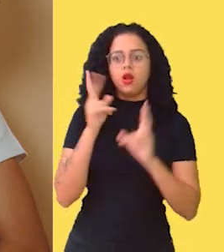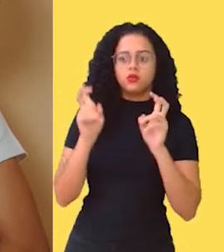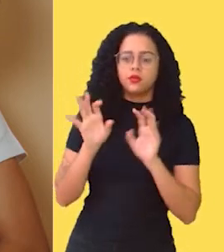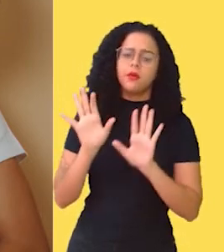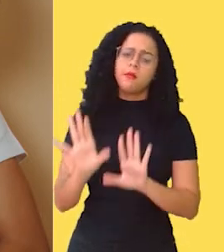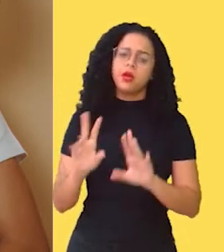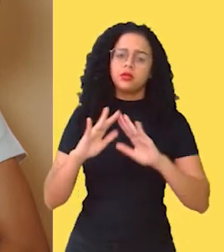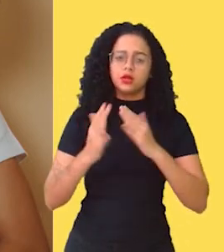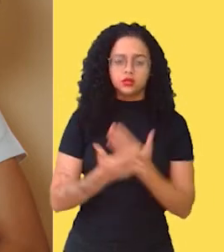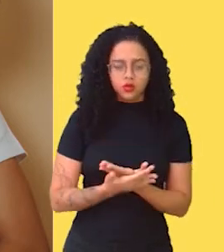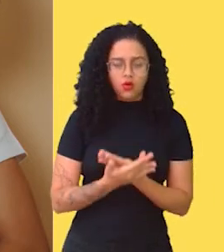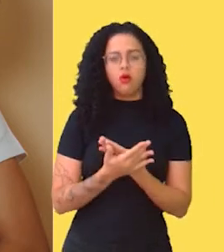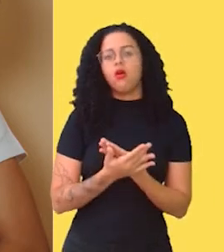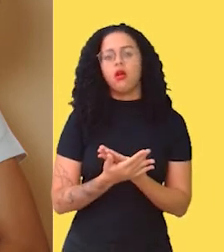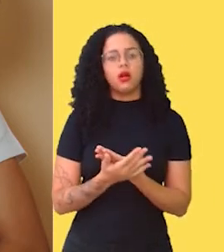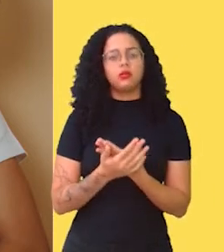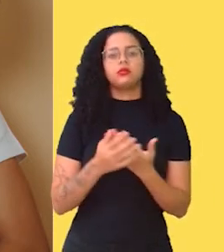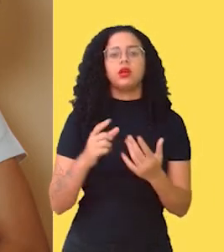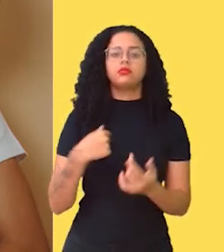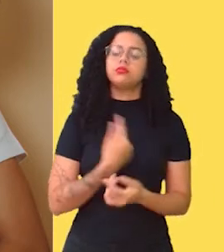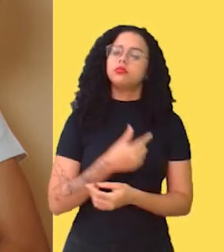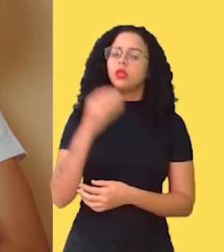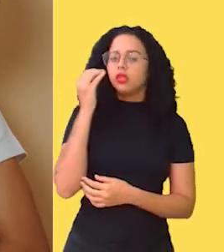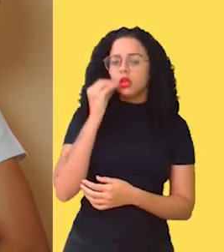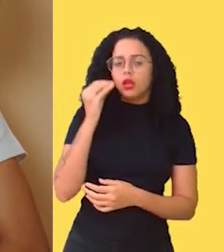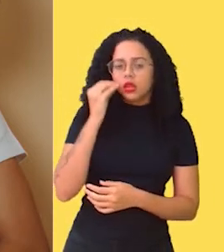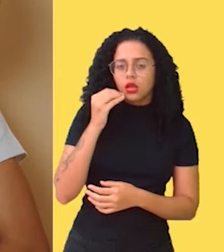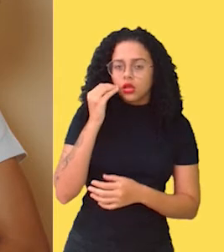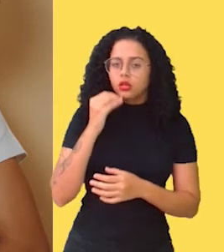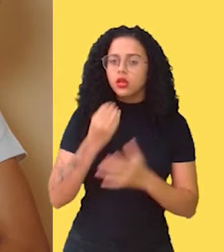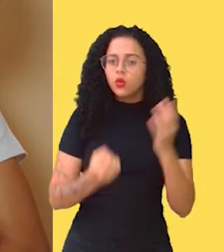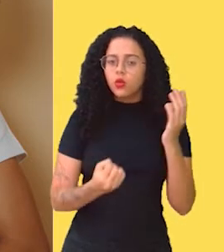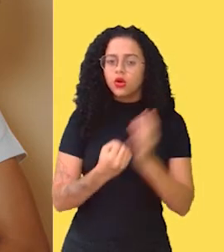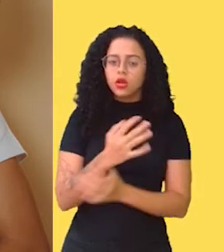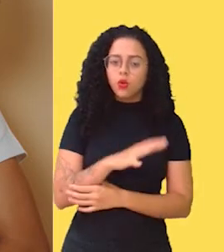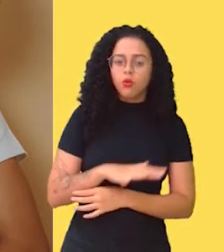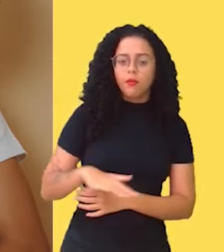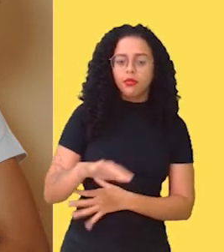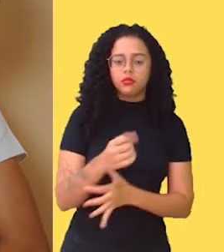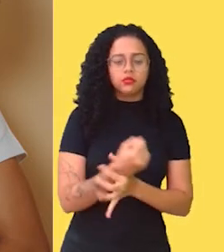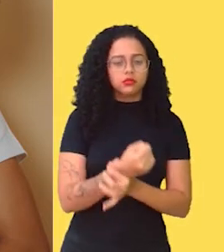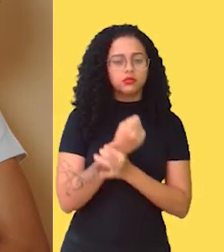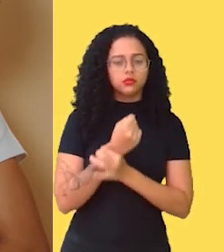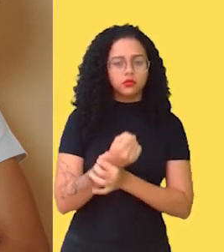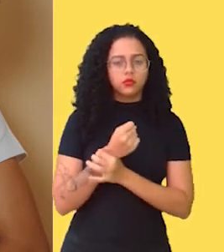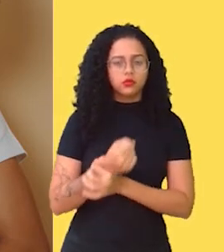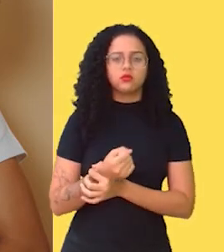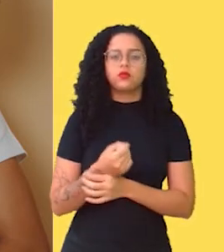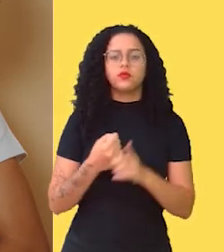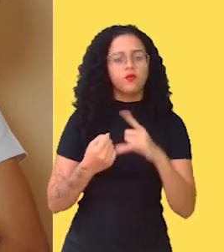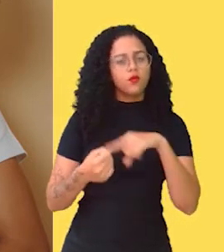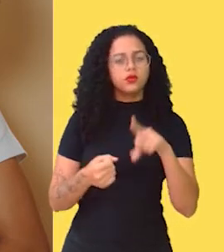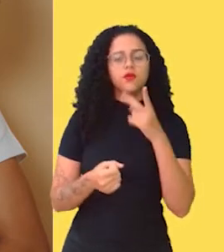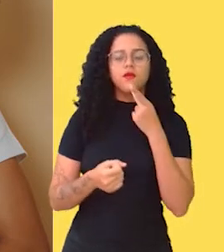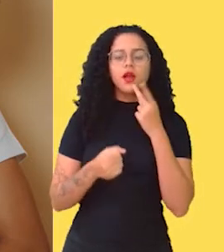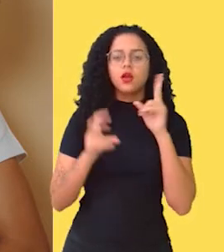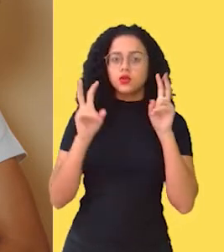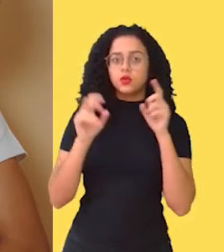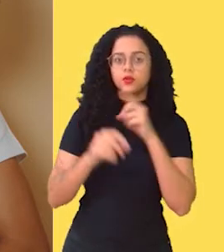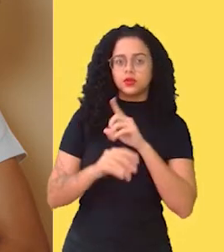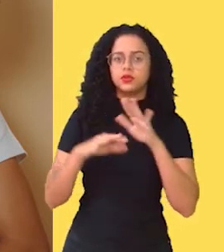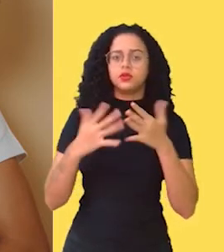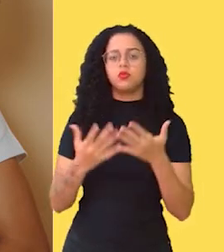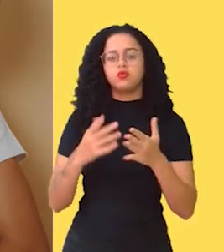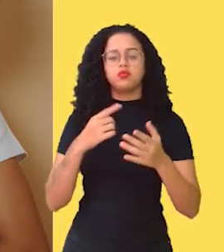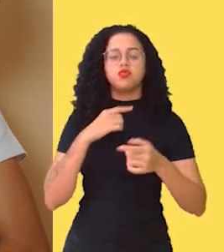é um lugar que a gente está tentando criar um ambiente seguro para vocês falarem sobre isso, né? Então, tirarem as dúvidas